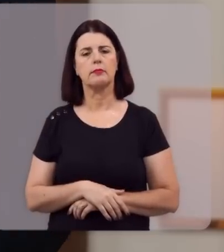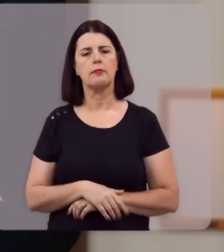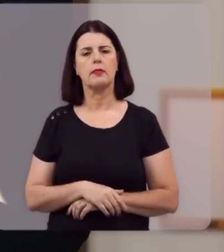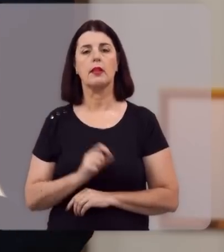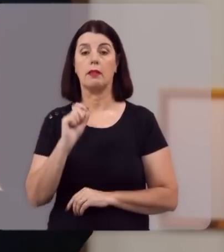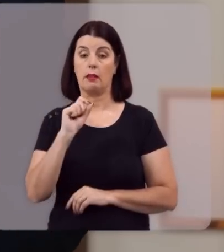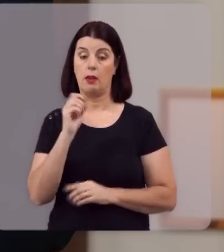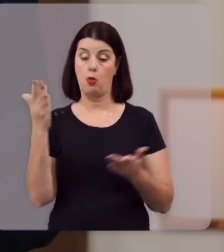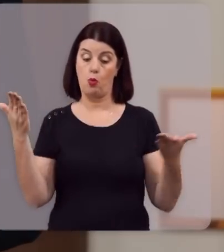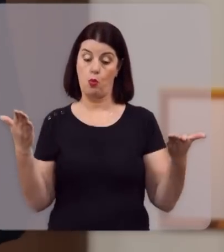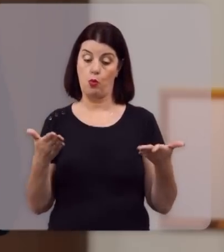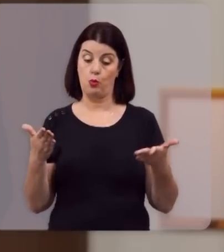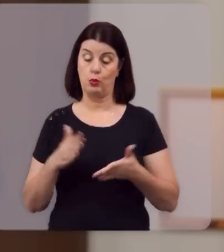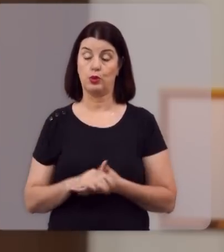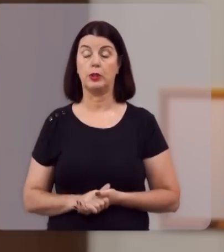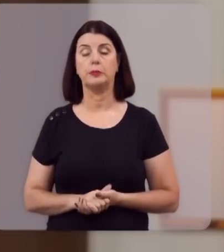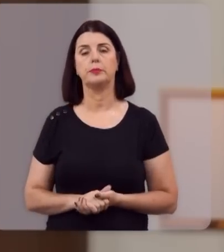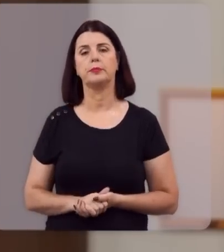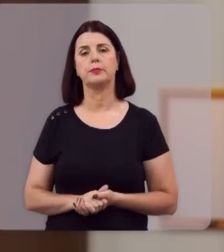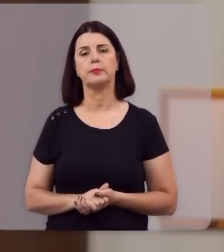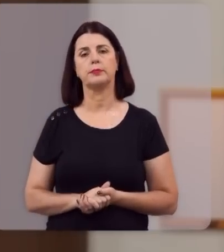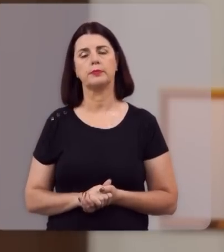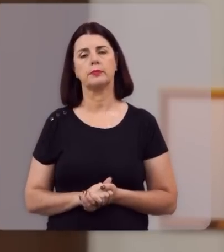aqueles que hoje